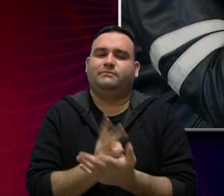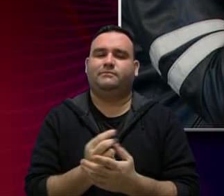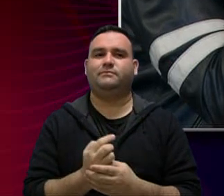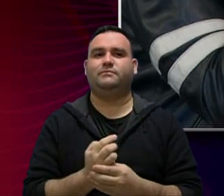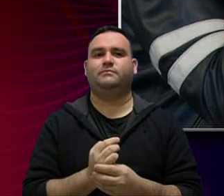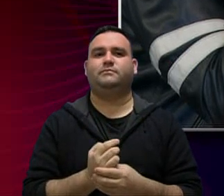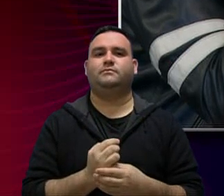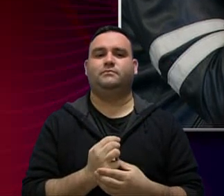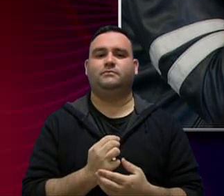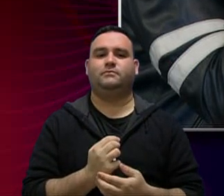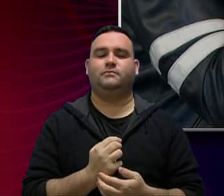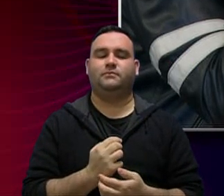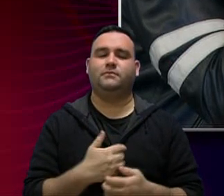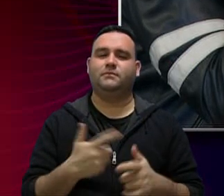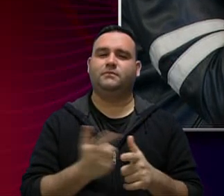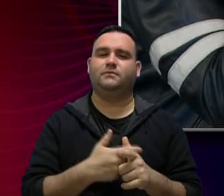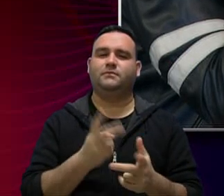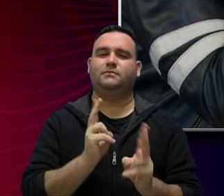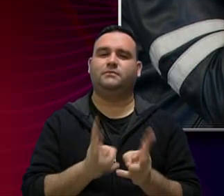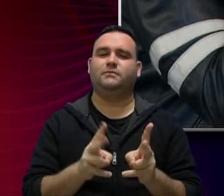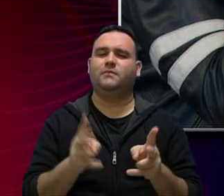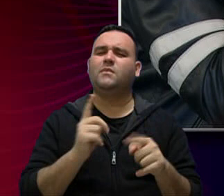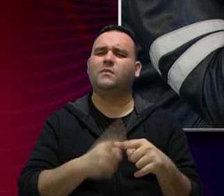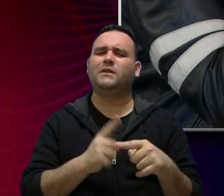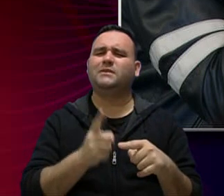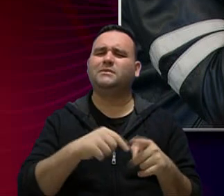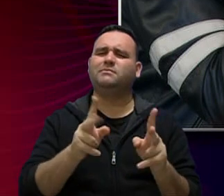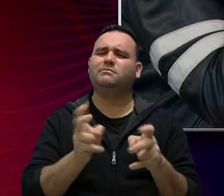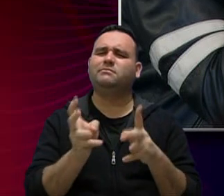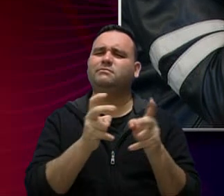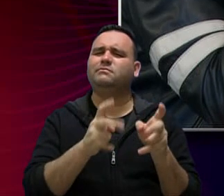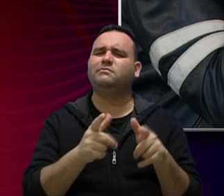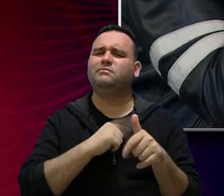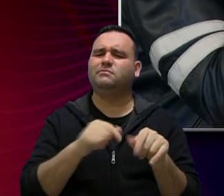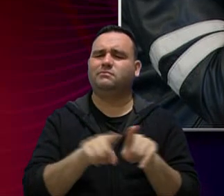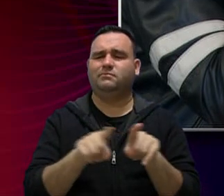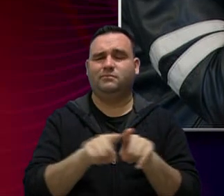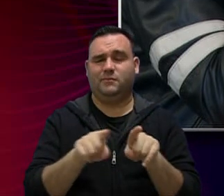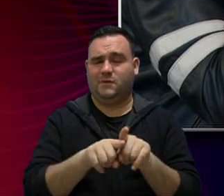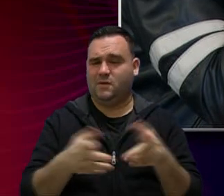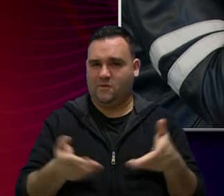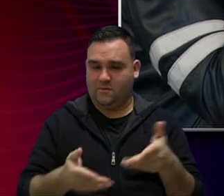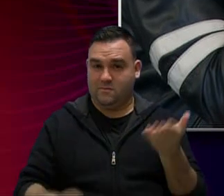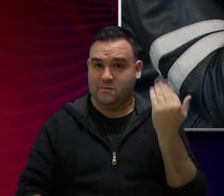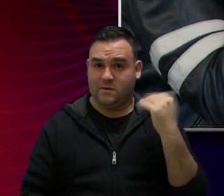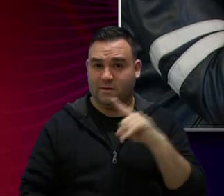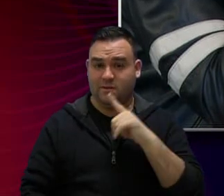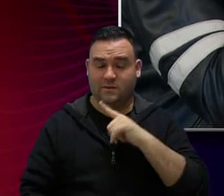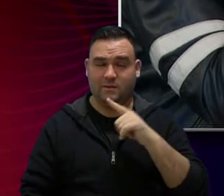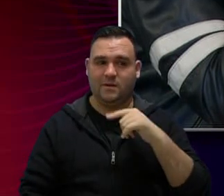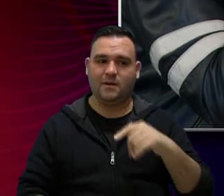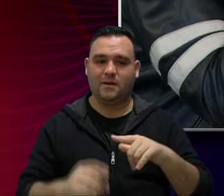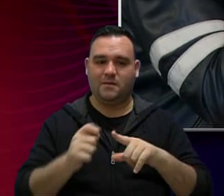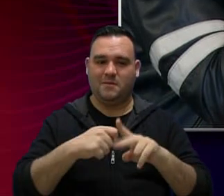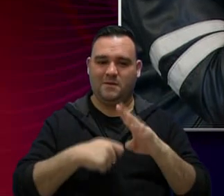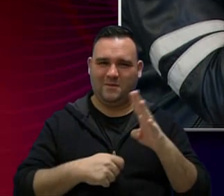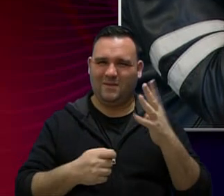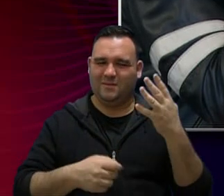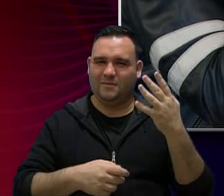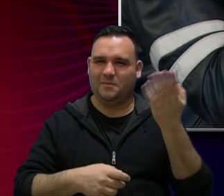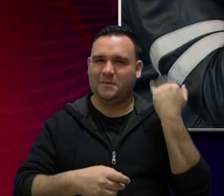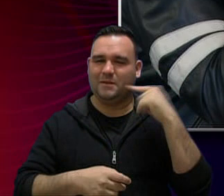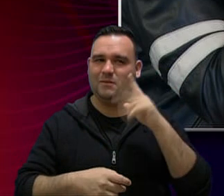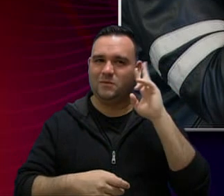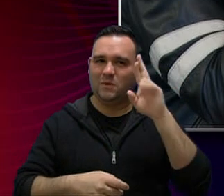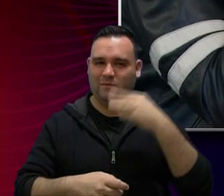importante né essa questão da própria dívida porque se você assistir ver pelas nossas eternas nós tivemos aqui apresentação do quadrimestre e vossa